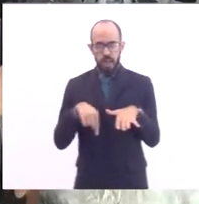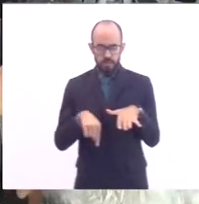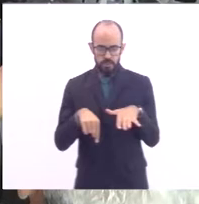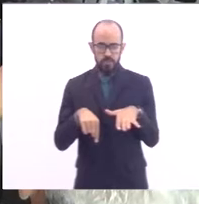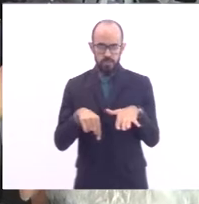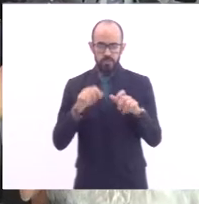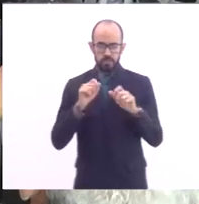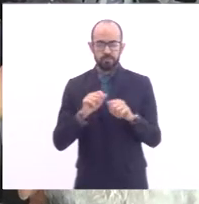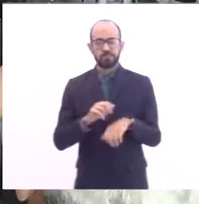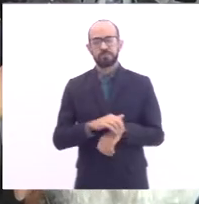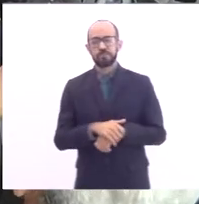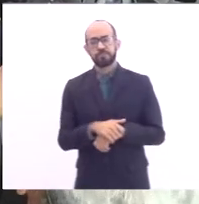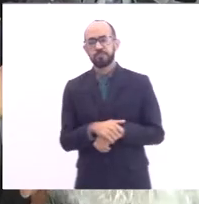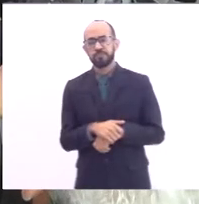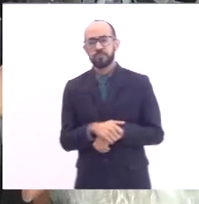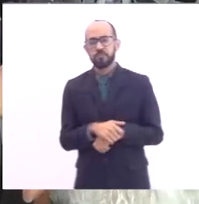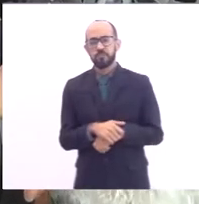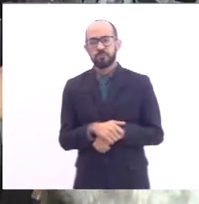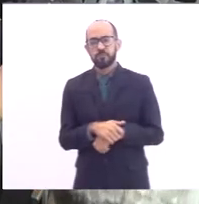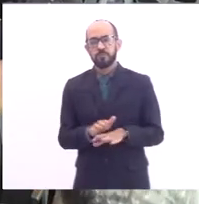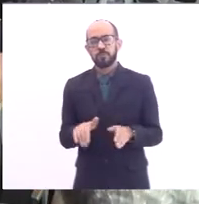Deputados. Então,